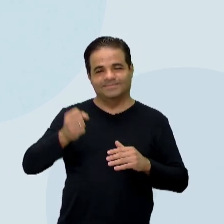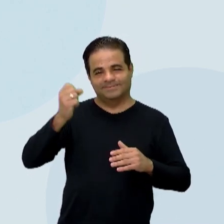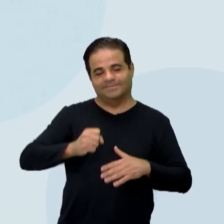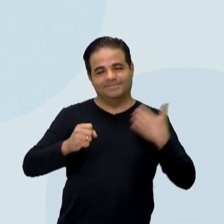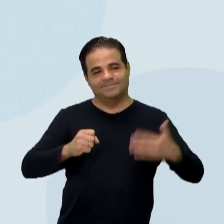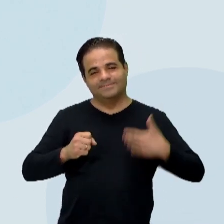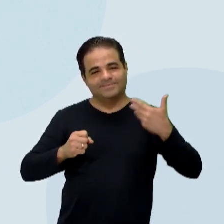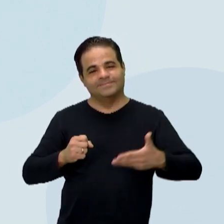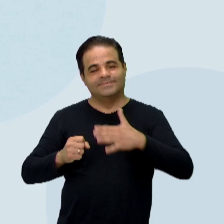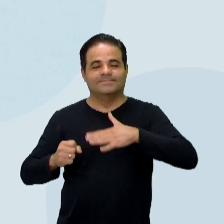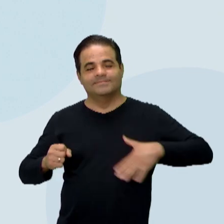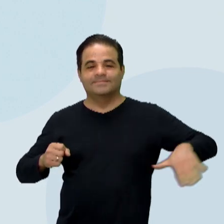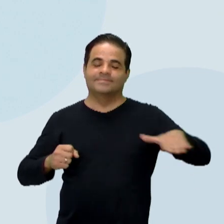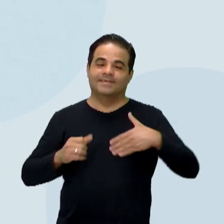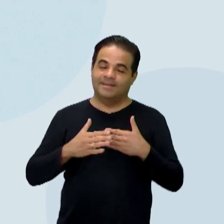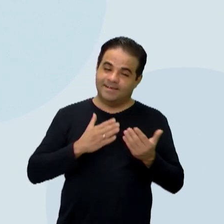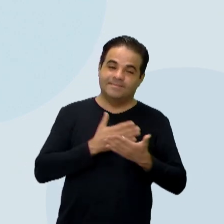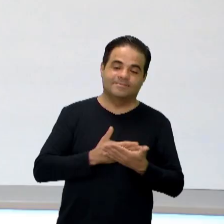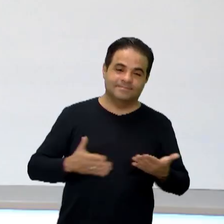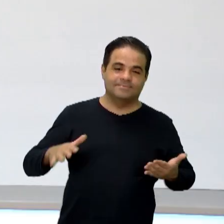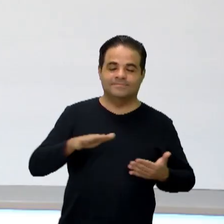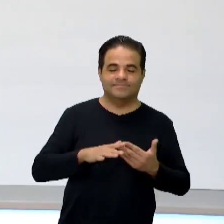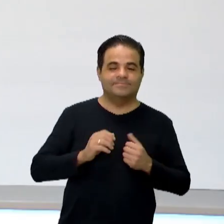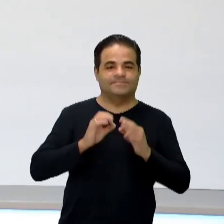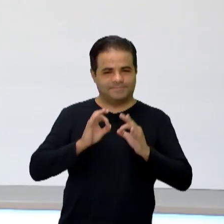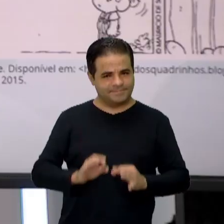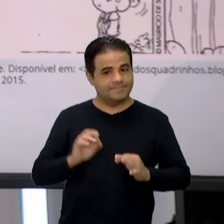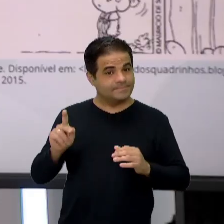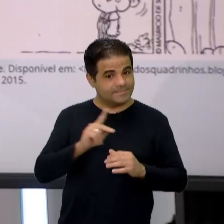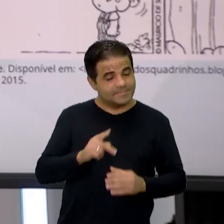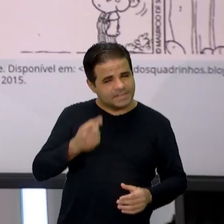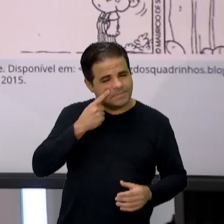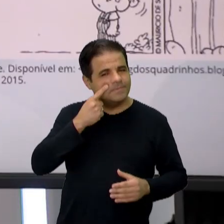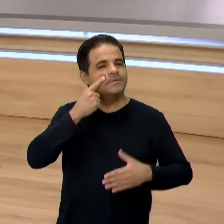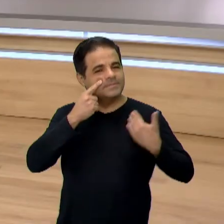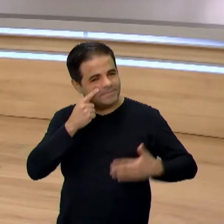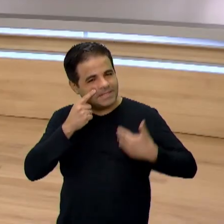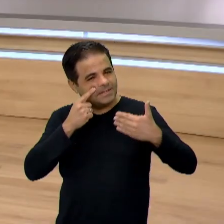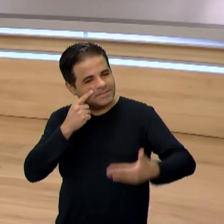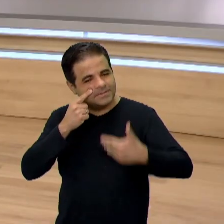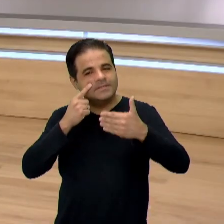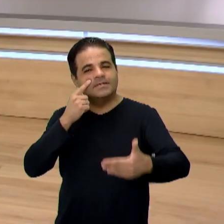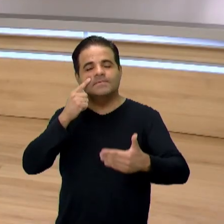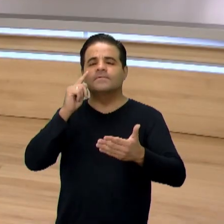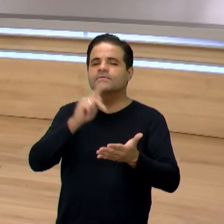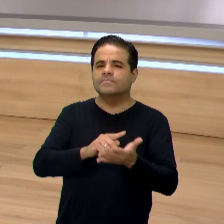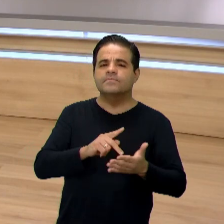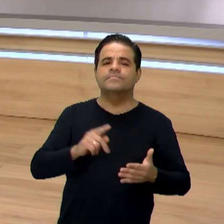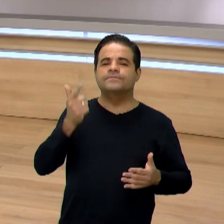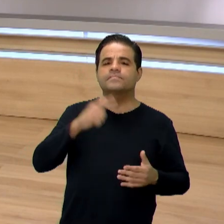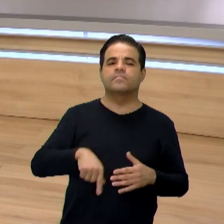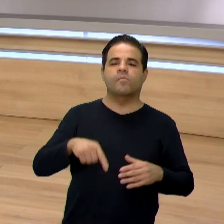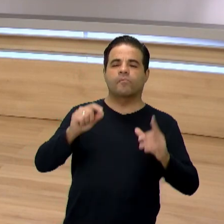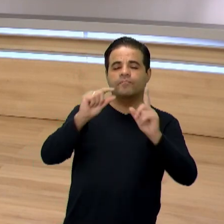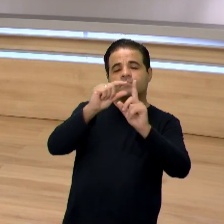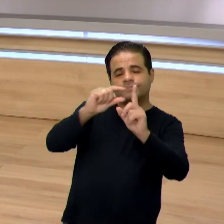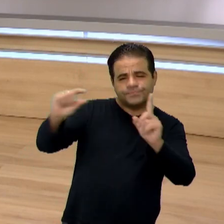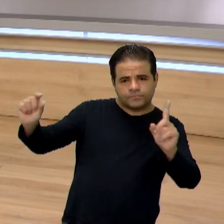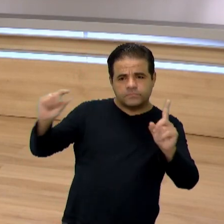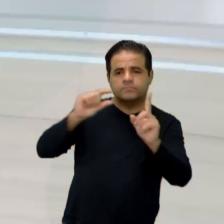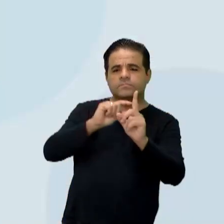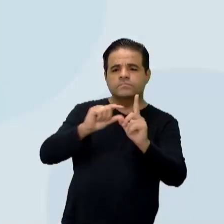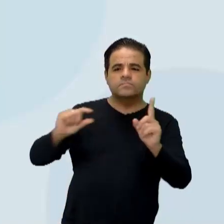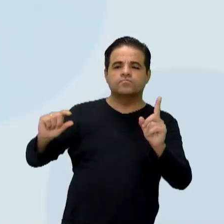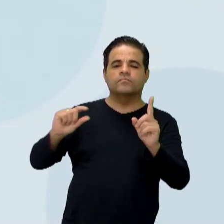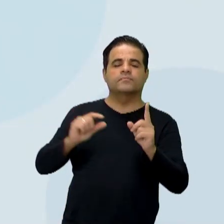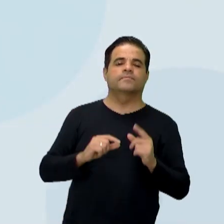vira leite em pó. Certo, professora? Tranquilo. Muito tranquilo. Vamos avançar então para o próximo texto. É um quadrinho, é uma tirinha, né? Temos aí 2